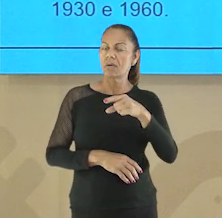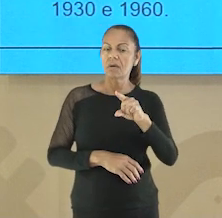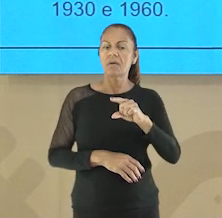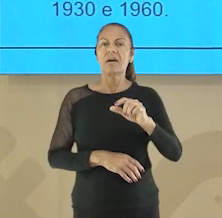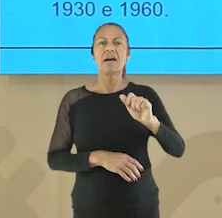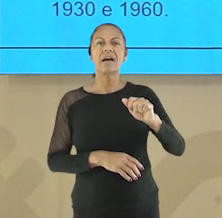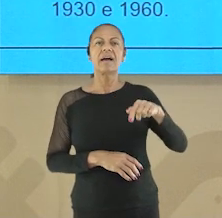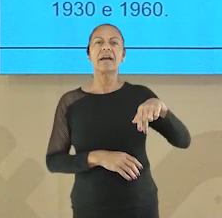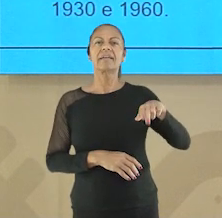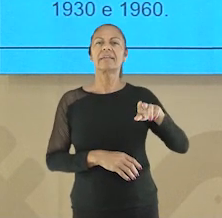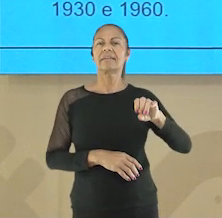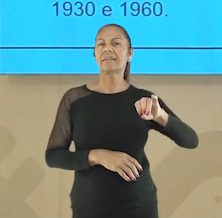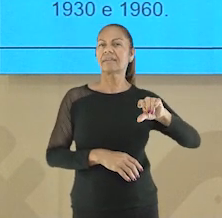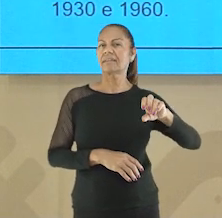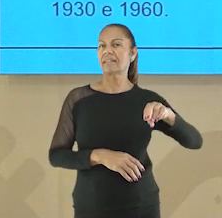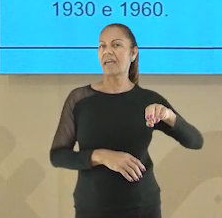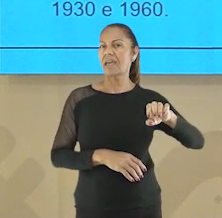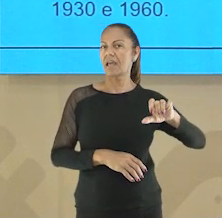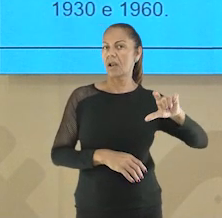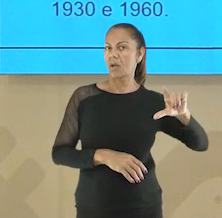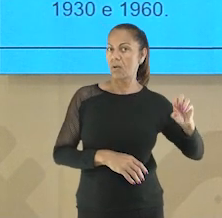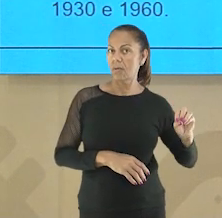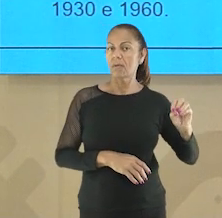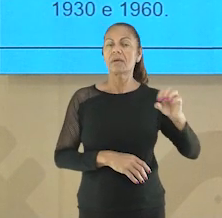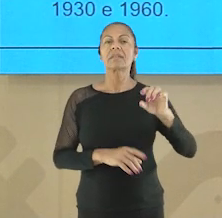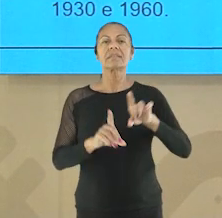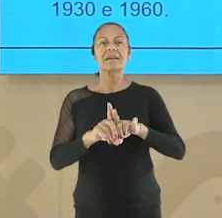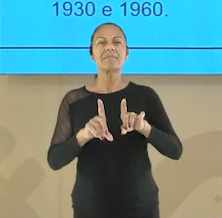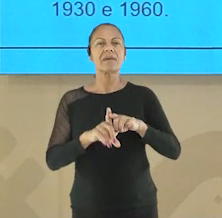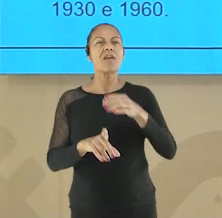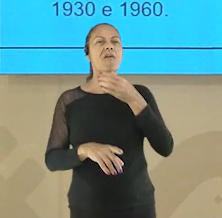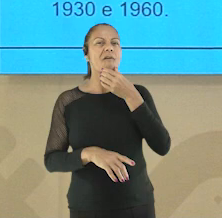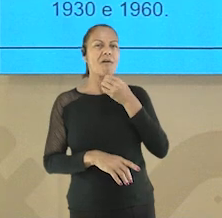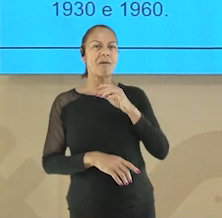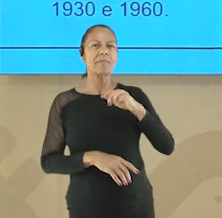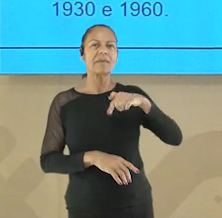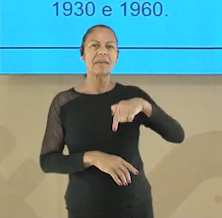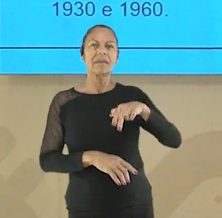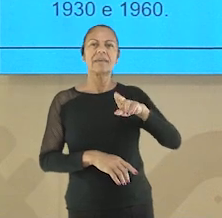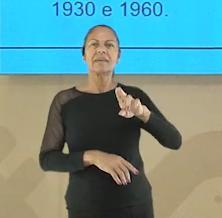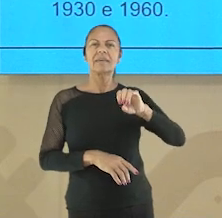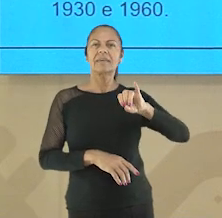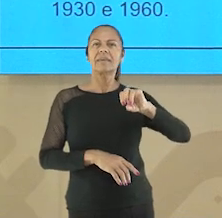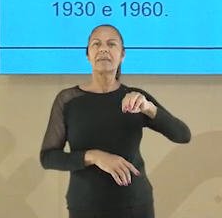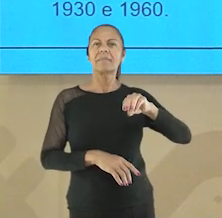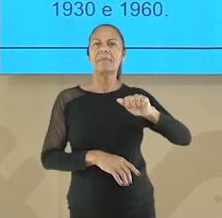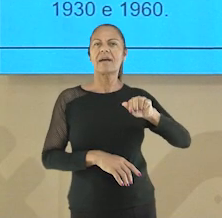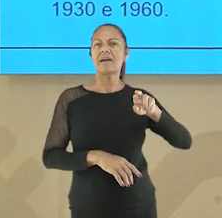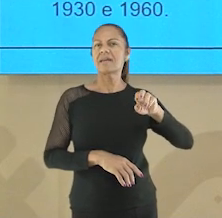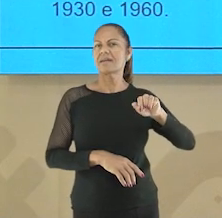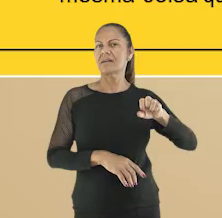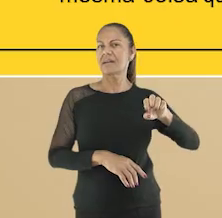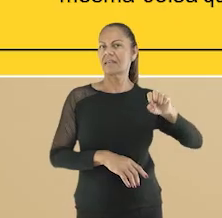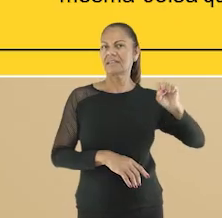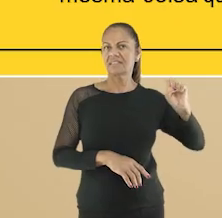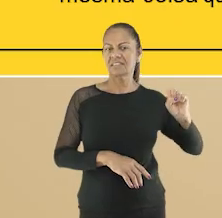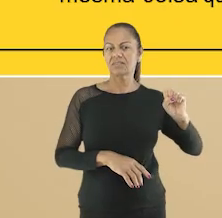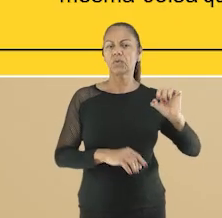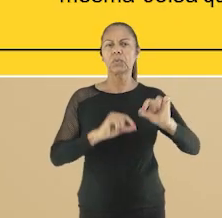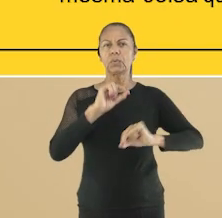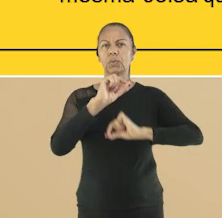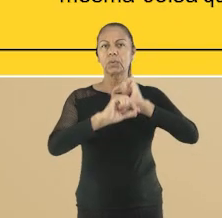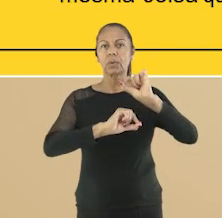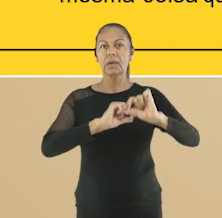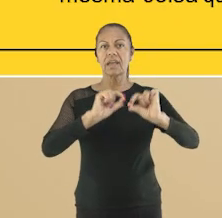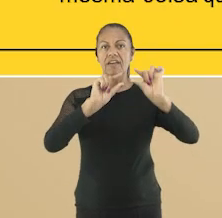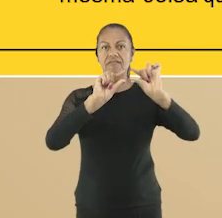Neto, Ariano Suassuna e Guimarães Rosa. Mas do que se trata essa manifestação cultural? Esse